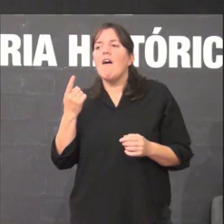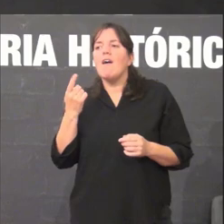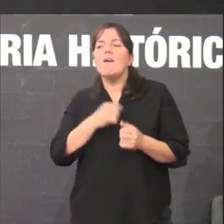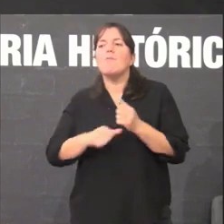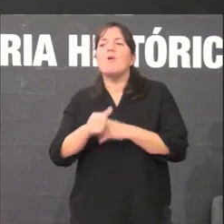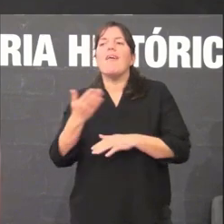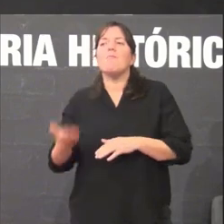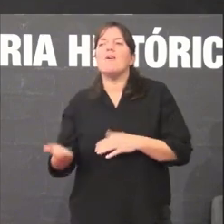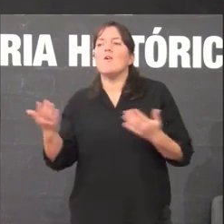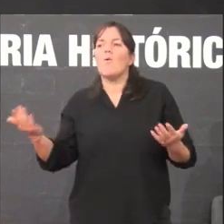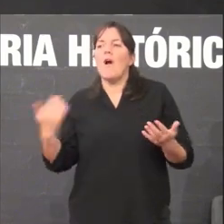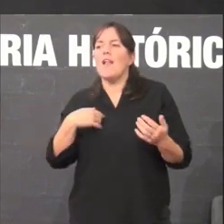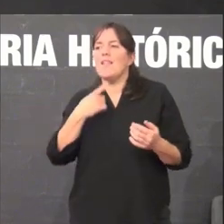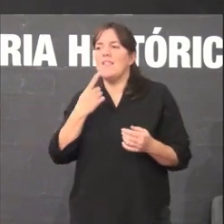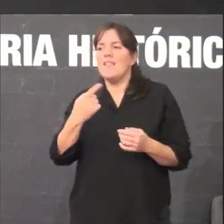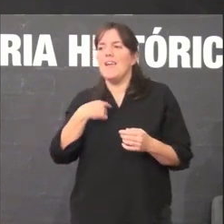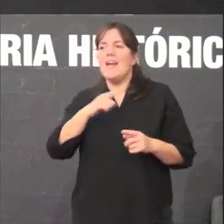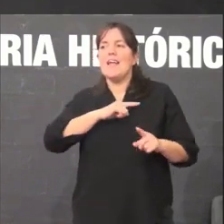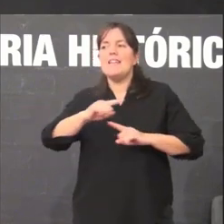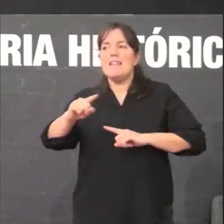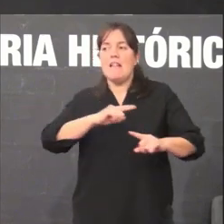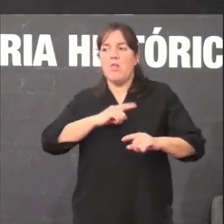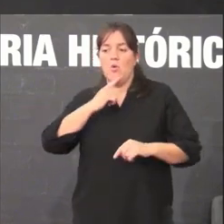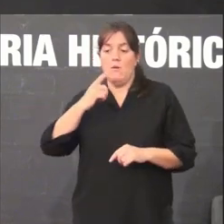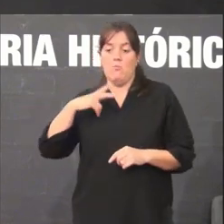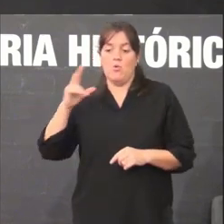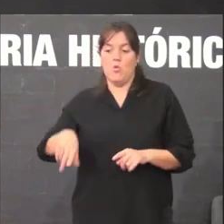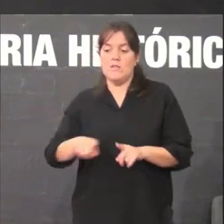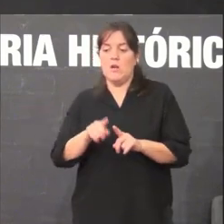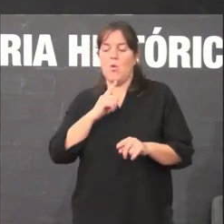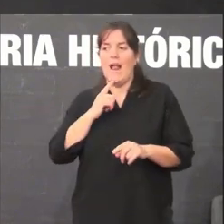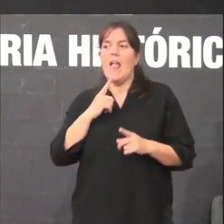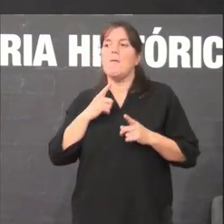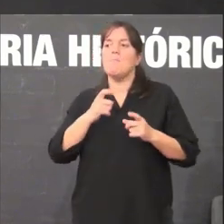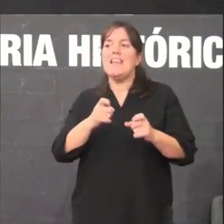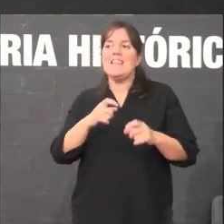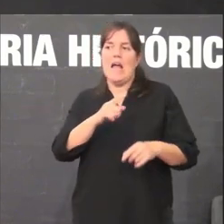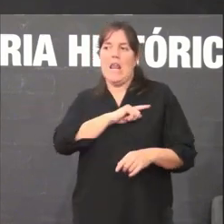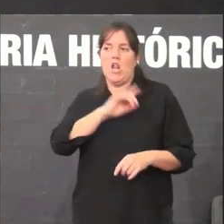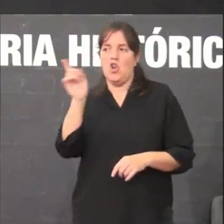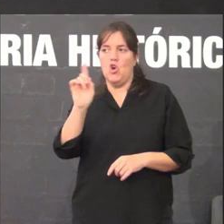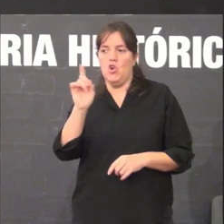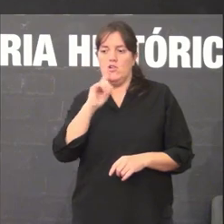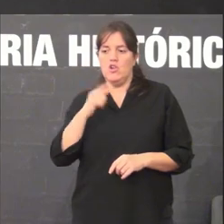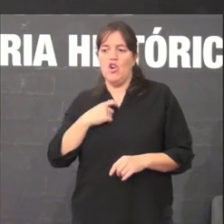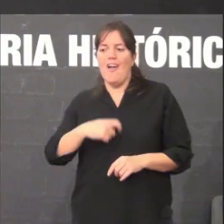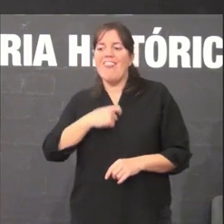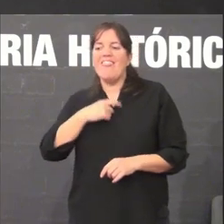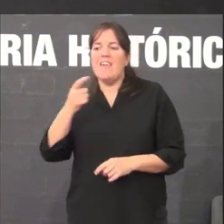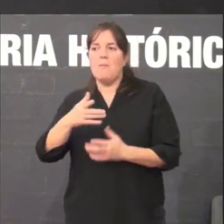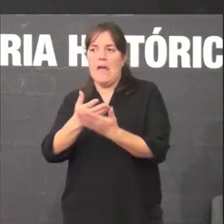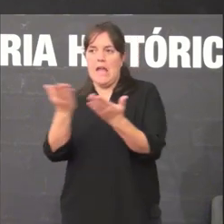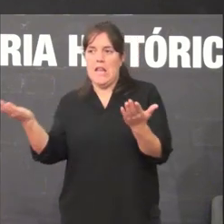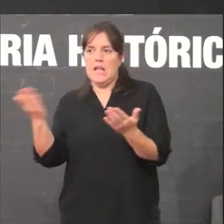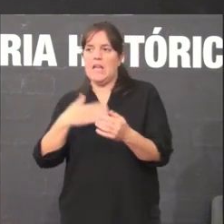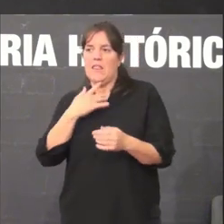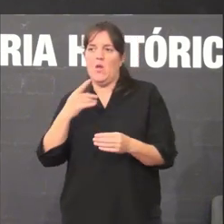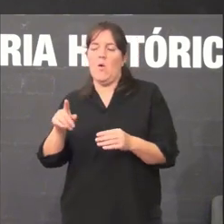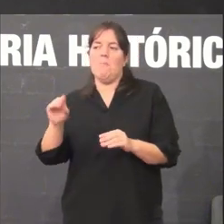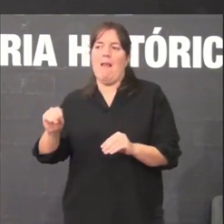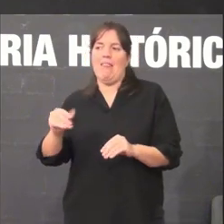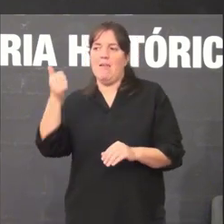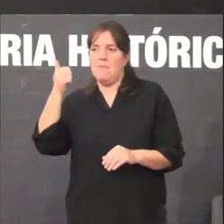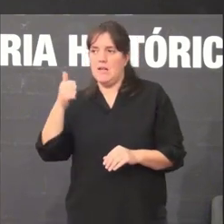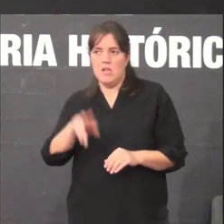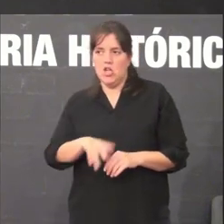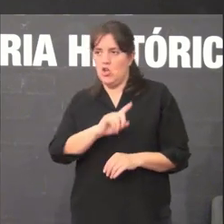que a ditadura portuguesa não foi uma ditadura militar, foi uma ditadura civil. Como tal, era mais branda. Não era